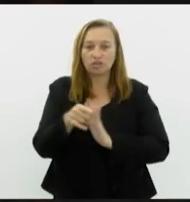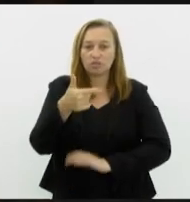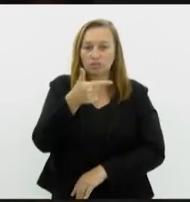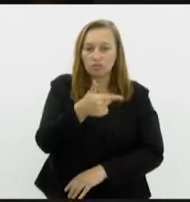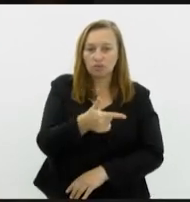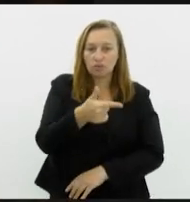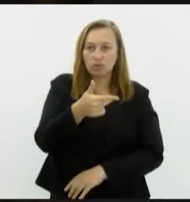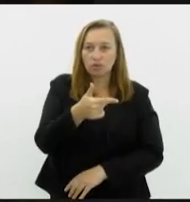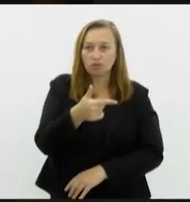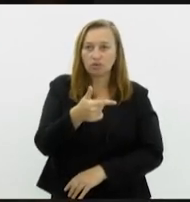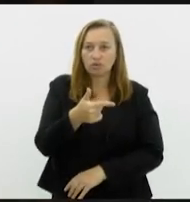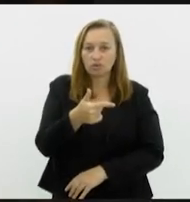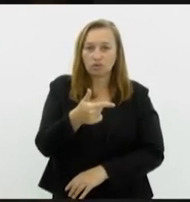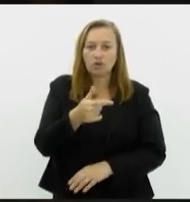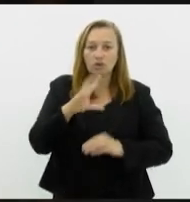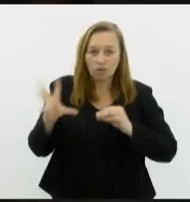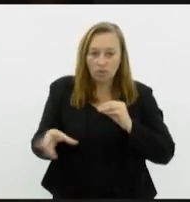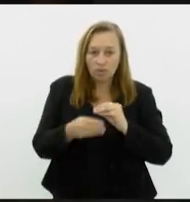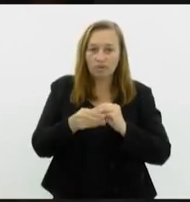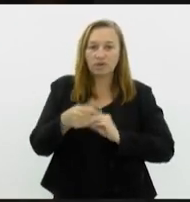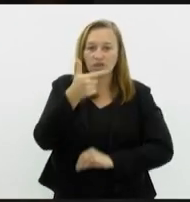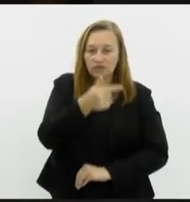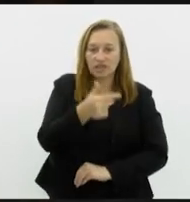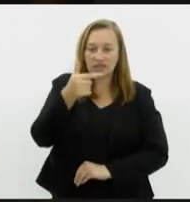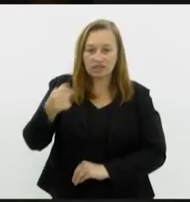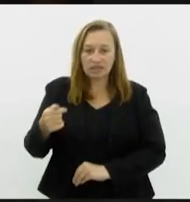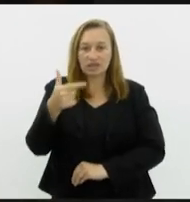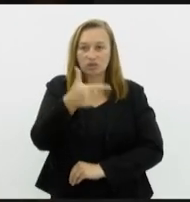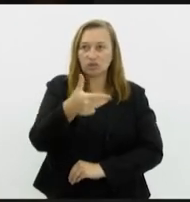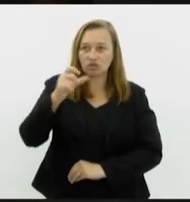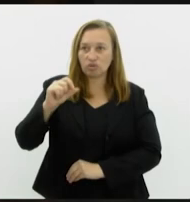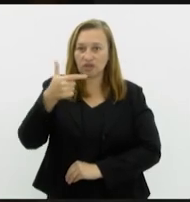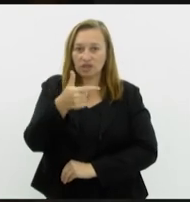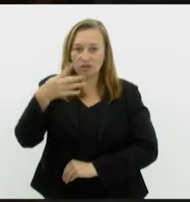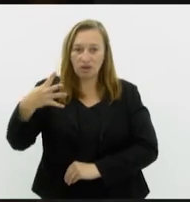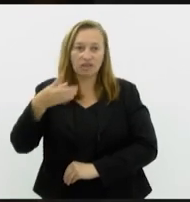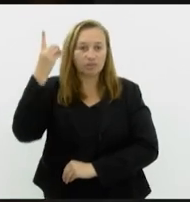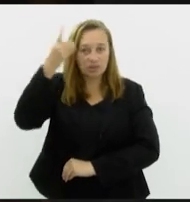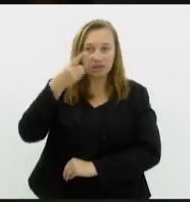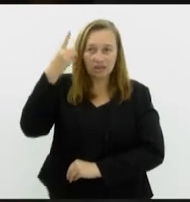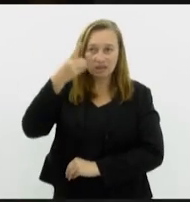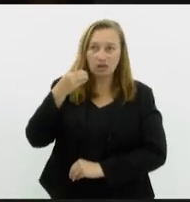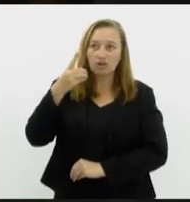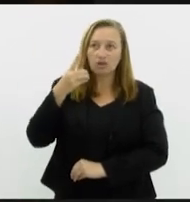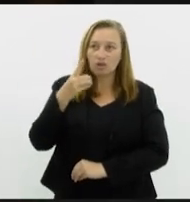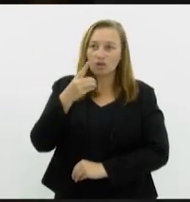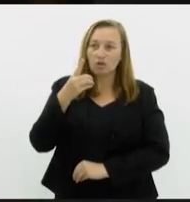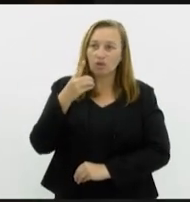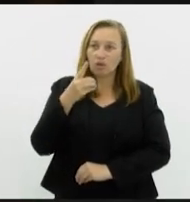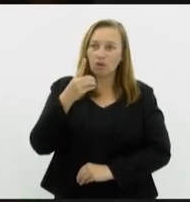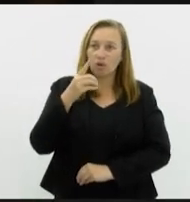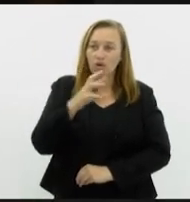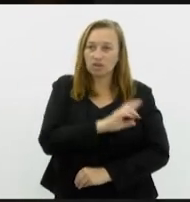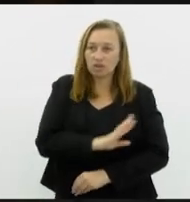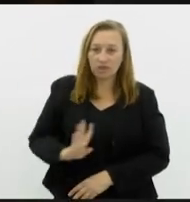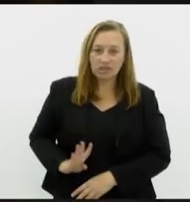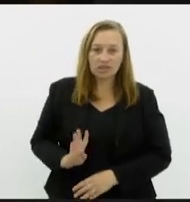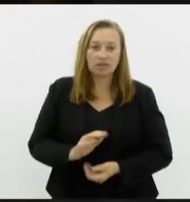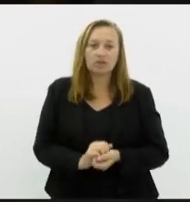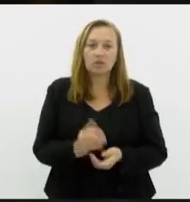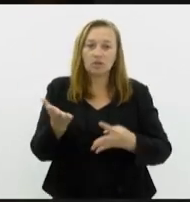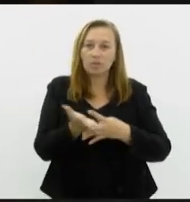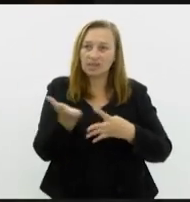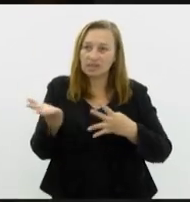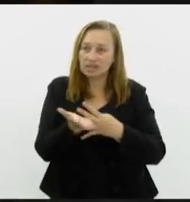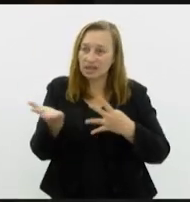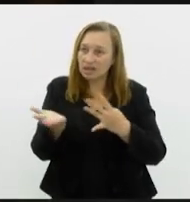lei complementar número 27/2024, de autoria do deputado Rodrigo Bacelar, que dispõe sobre o parcelamento a